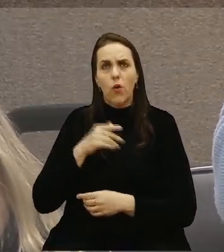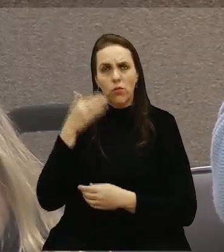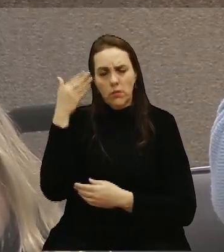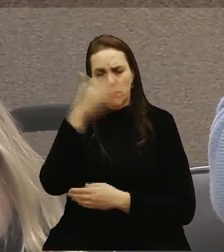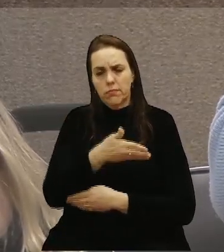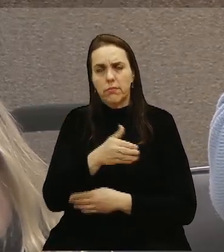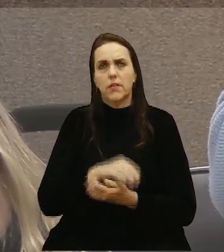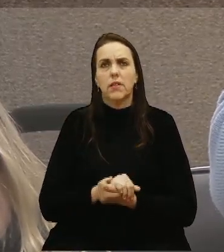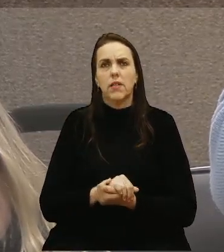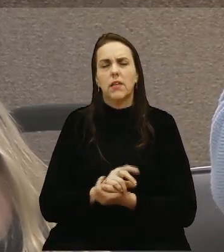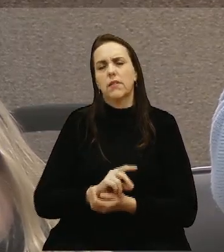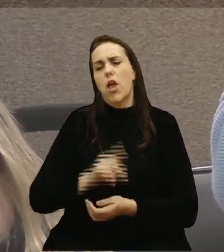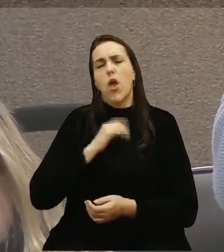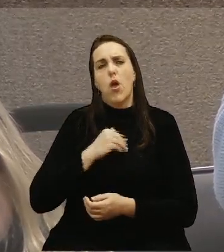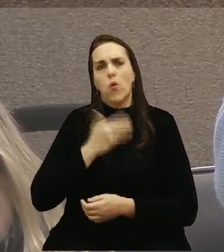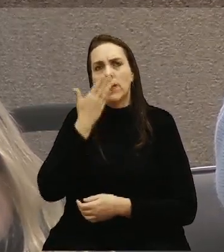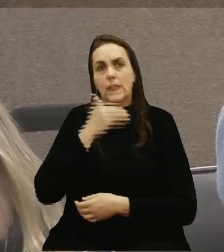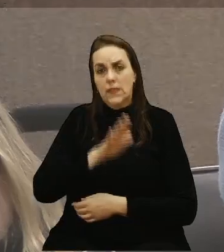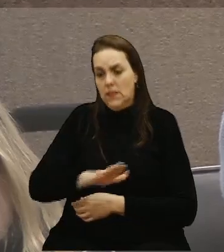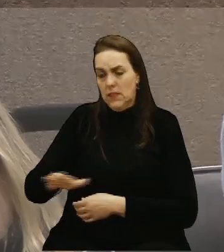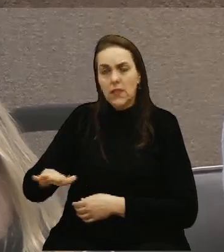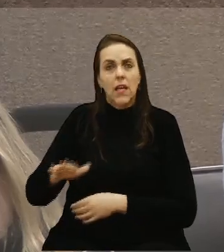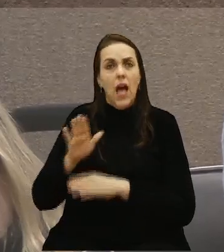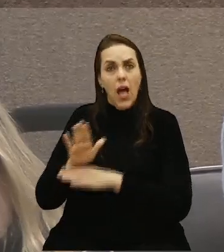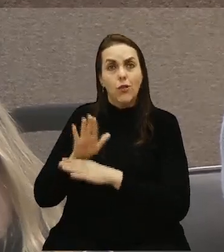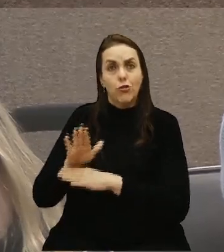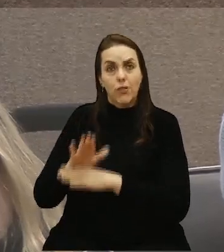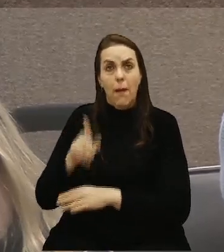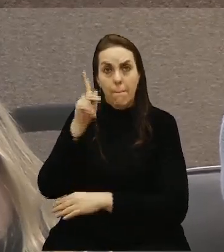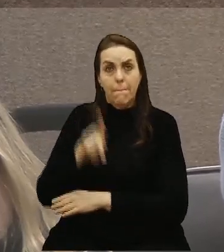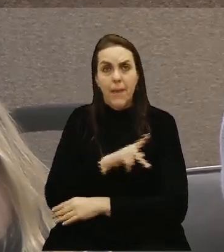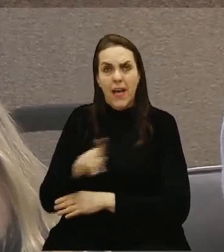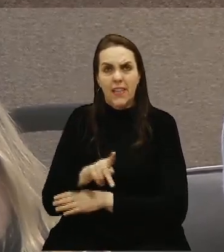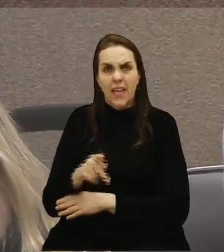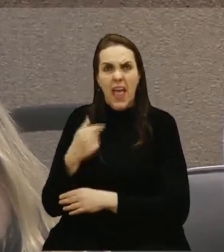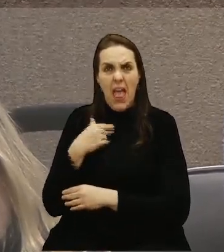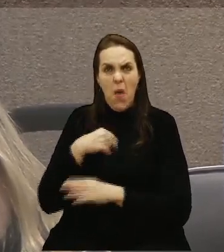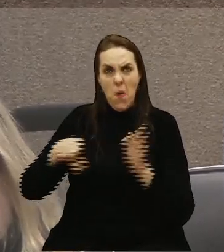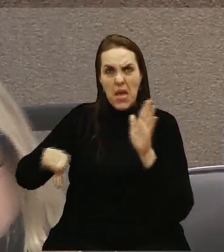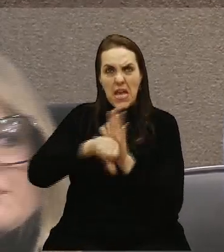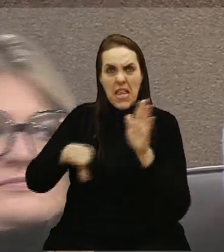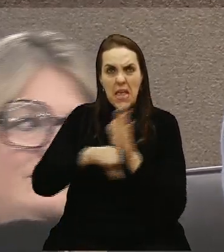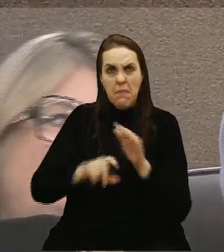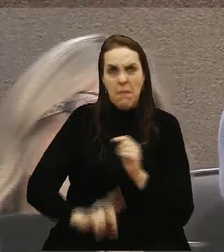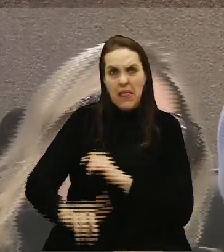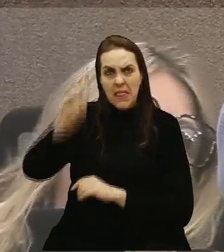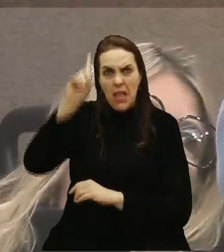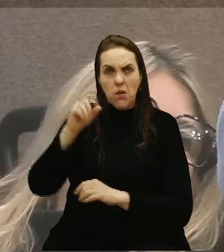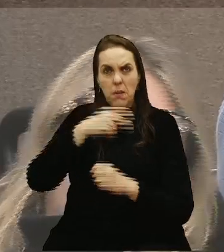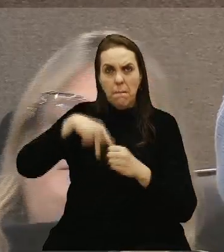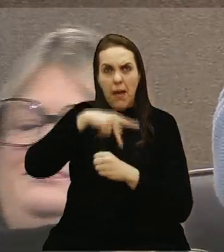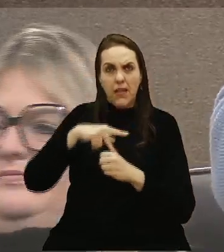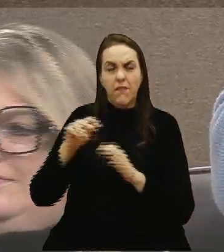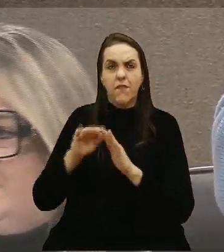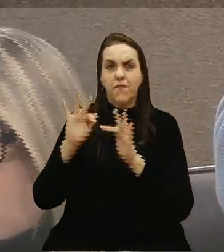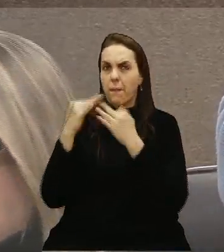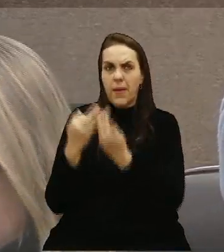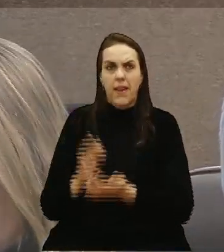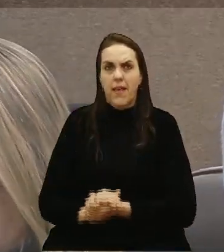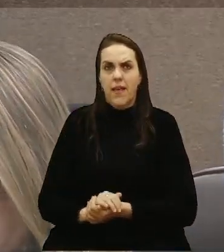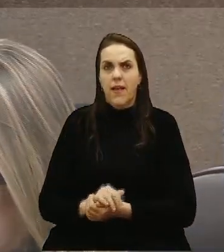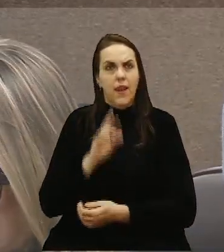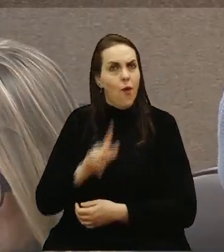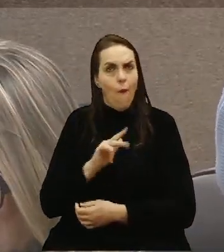Renato. Então, não venha o senhor querer me dizer que eu imputo crime para Deus, pátria e família. Porque desde